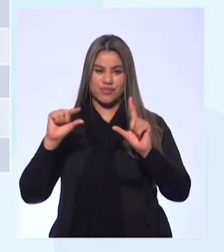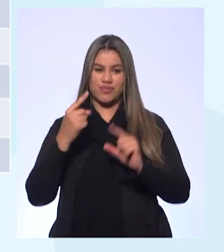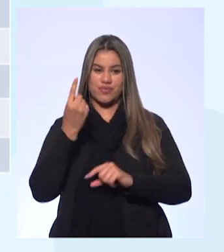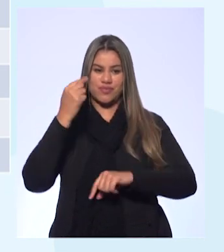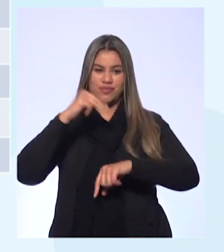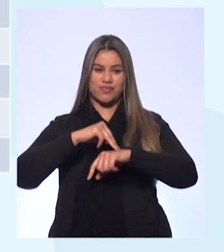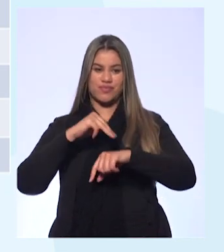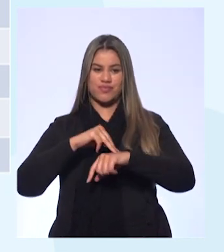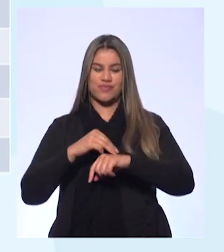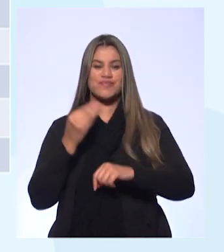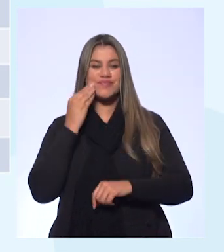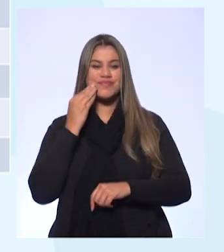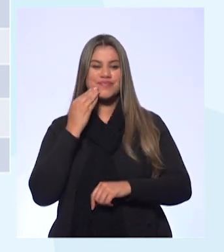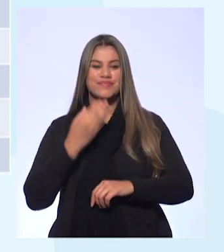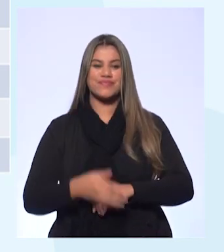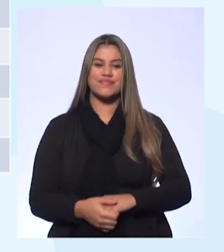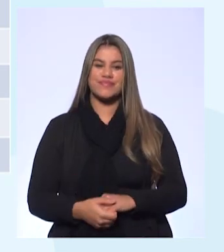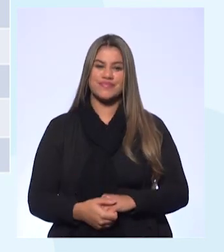minutinho para vocês sentarem.